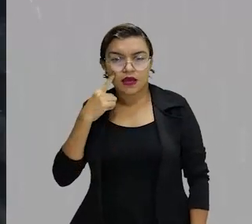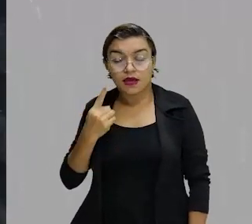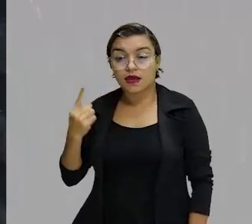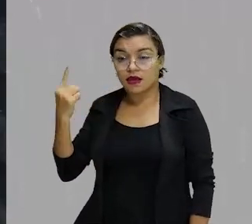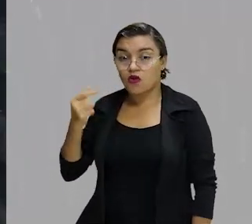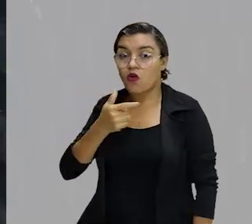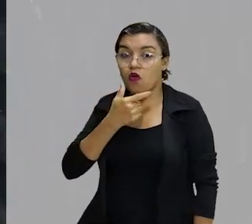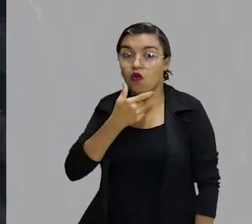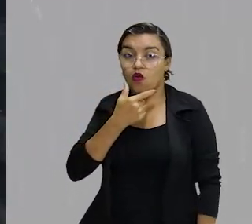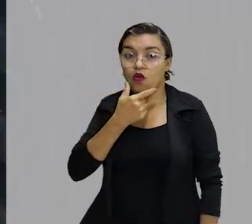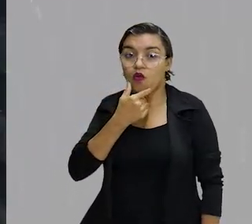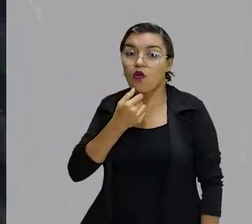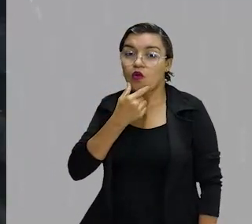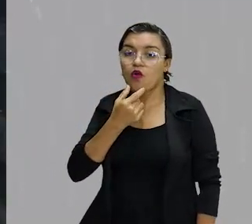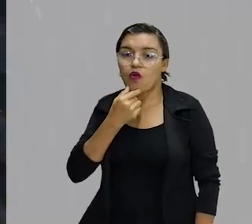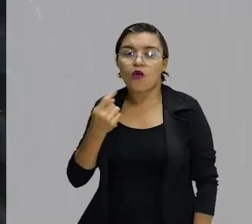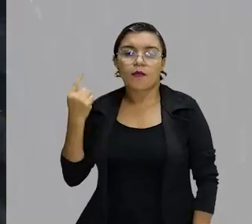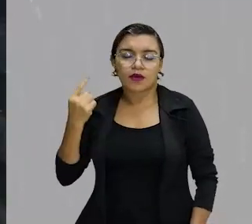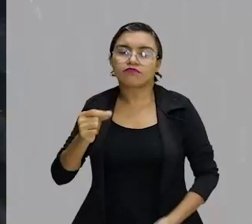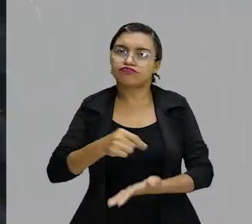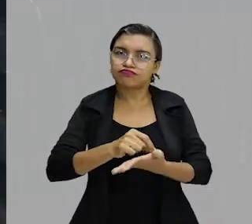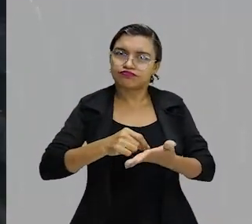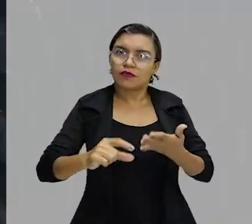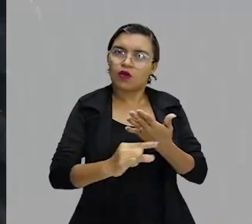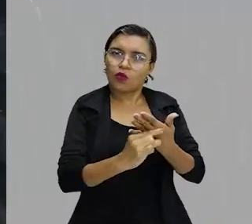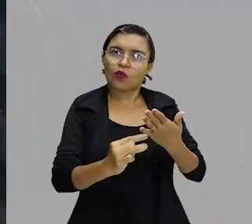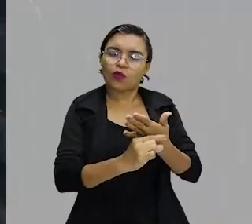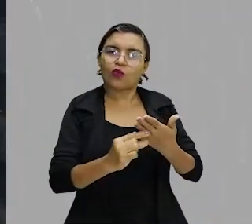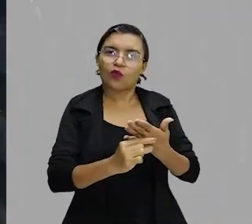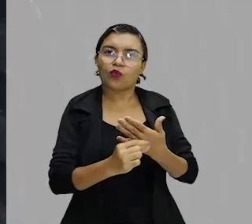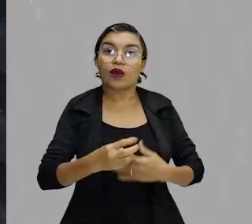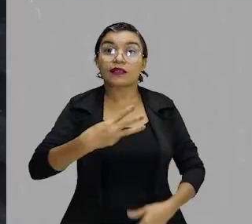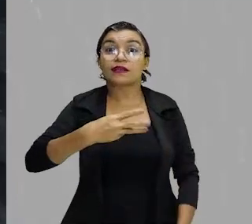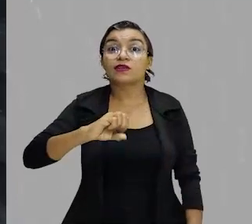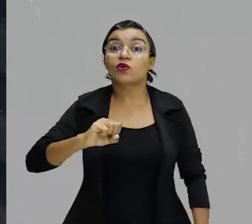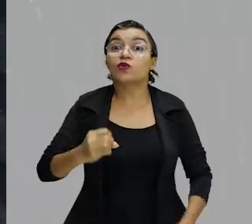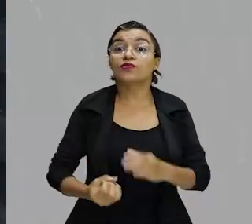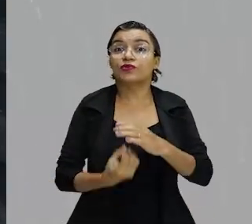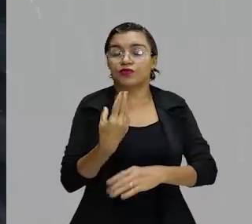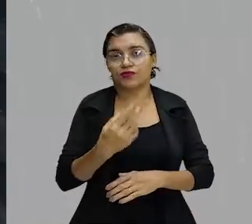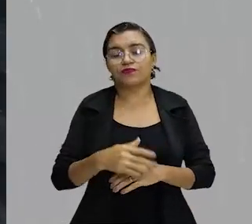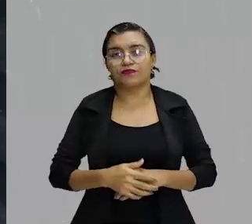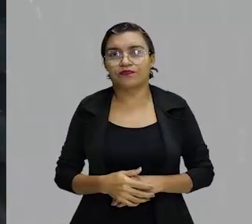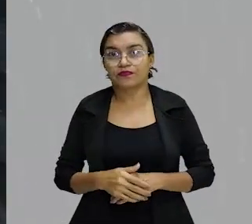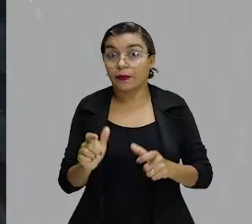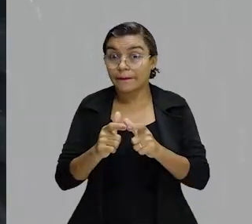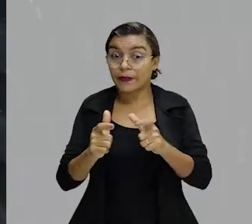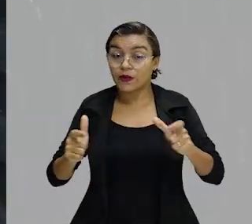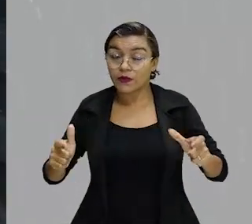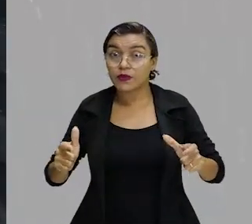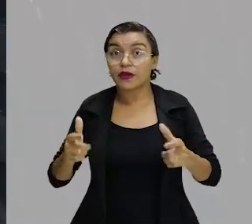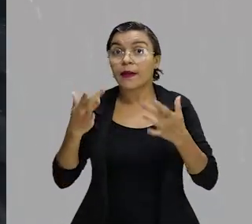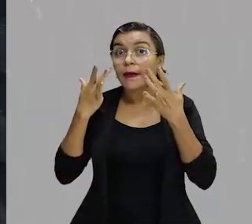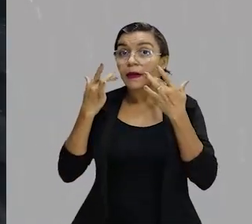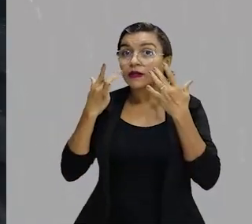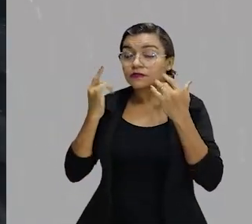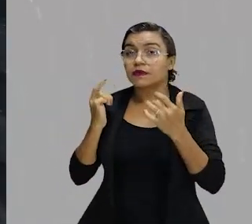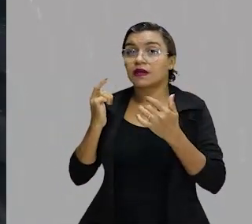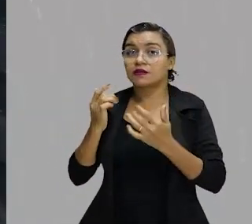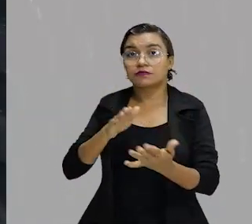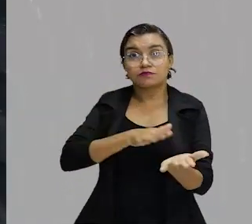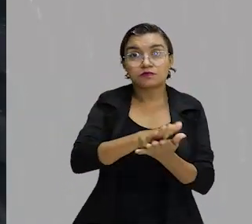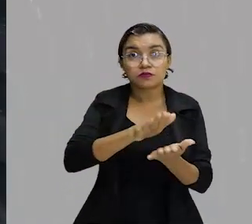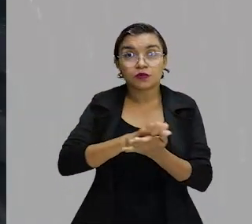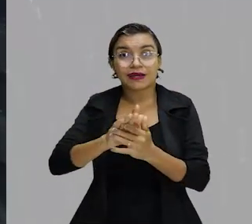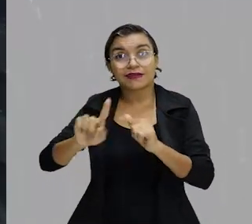um dramaturgo, ele escrevia peças, ele escreveu 38 peças. A maioria dessas peças foram publicadas somente depois da